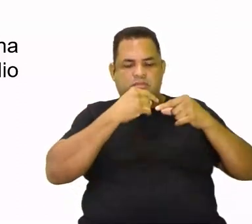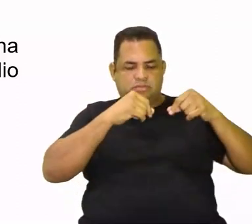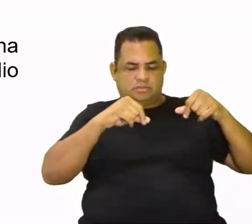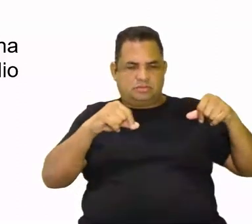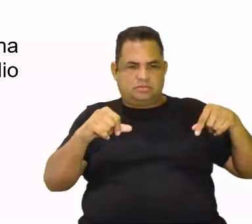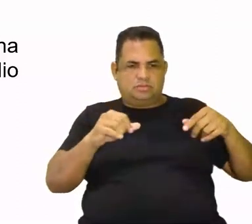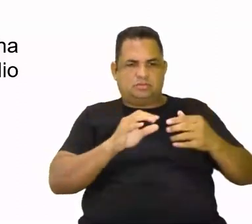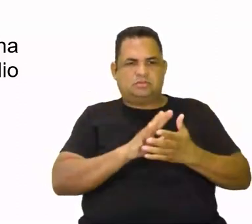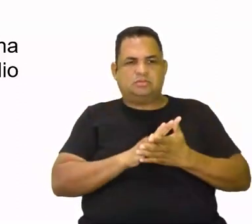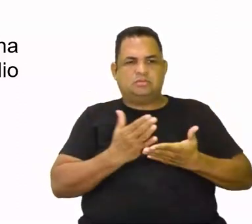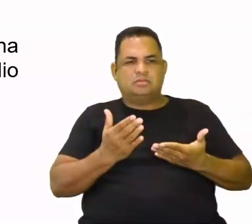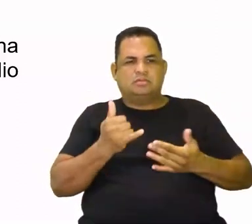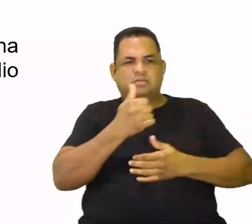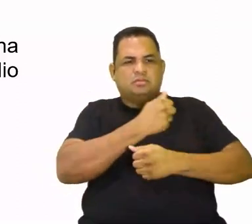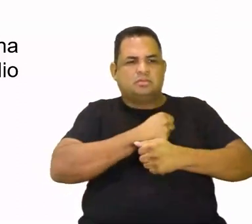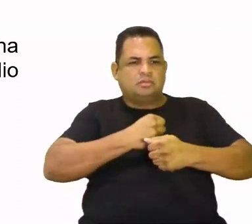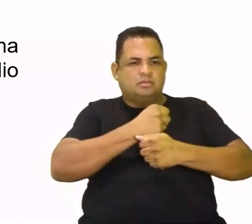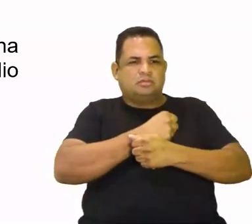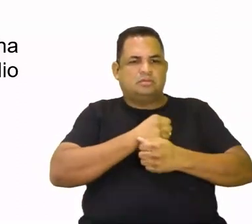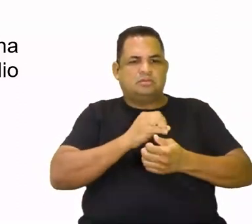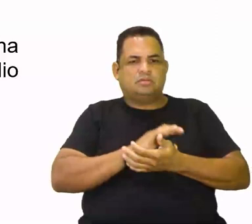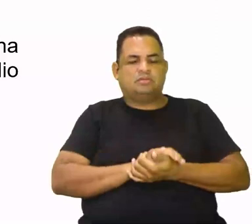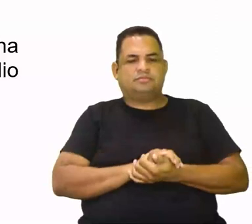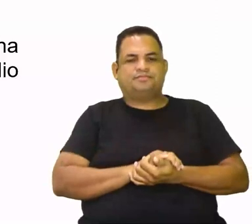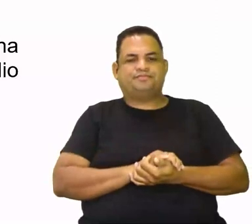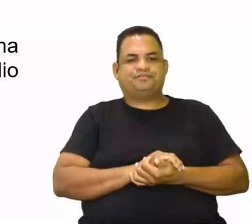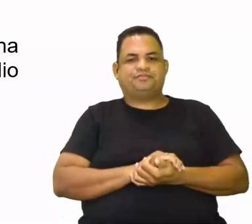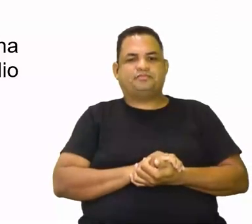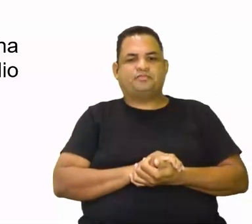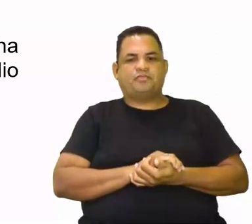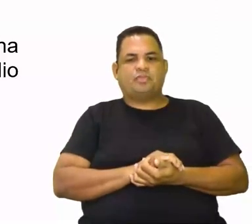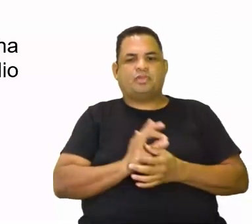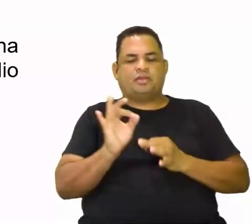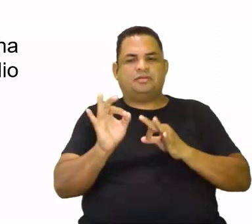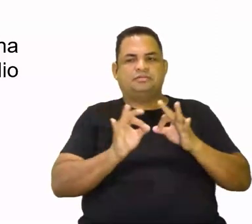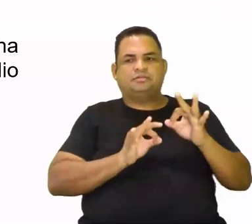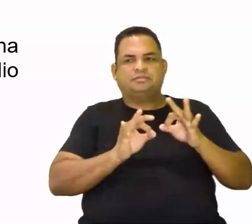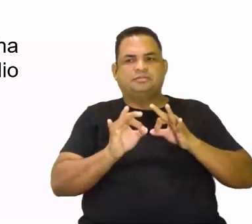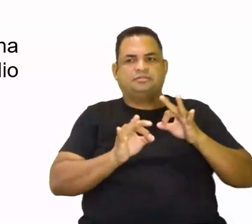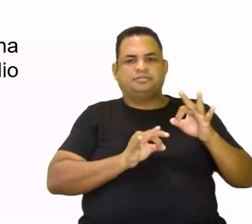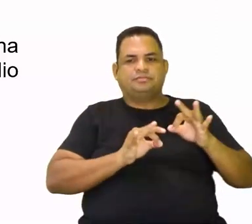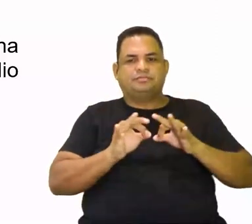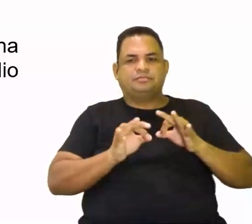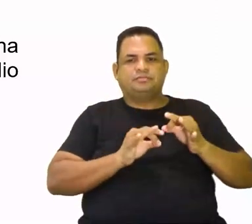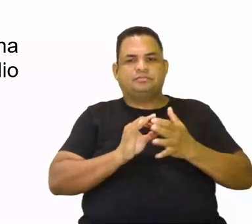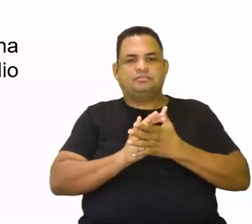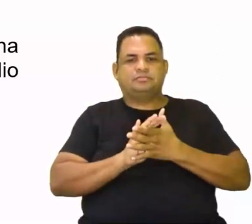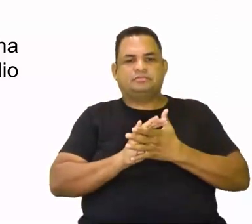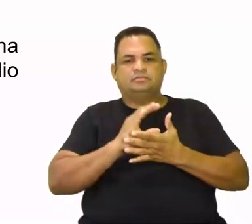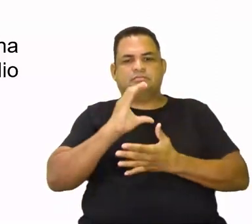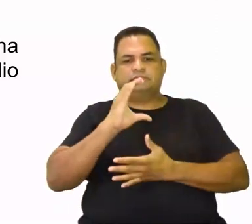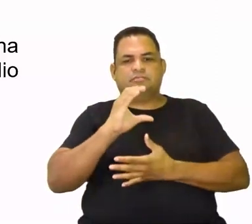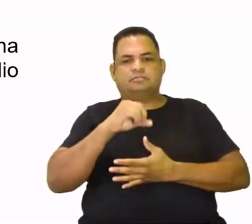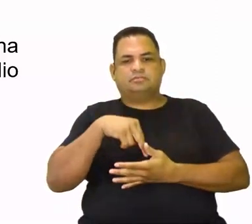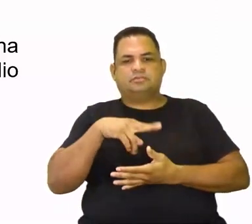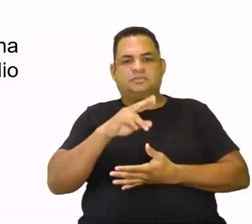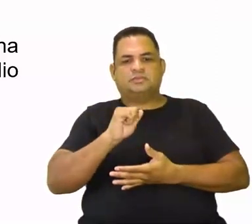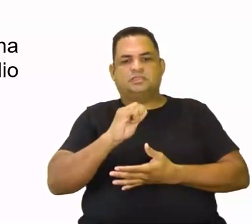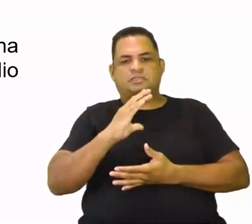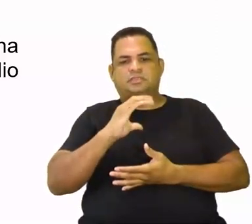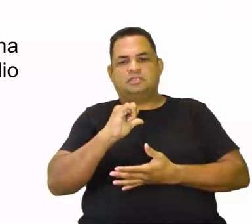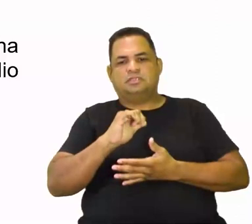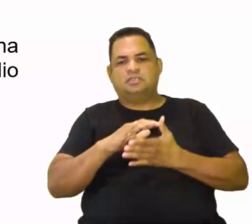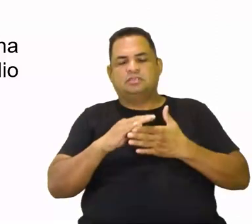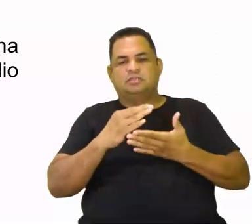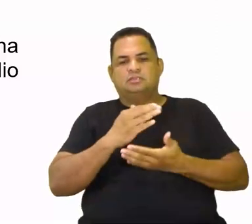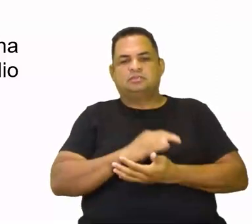sódio, NaCl, fundido, ele vai formar o sódio metálico e o gás cloro.